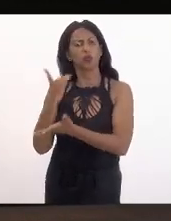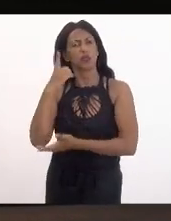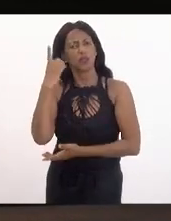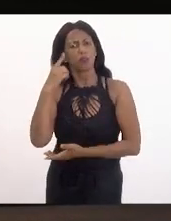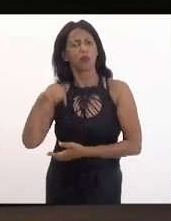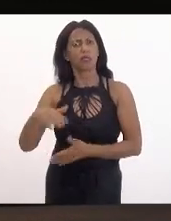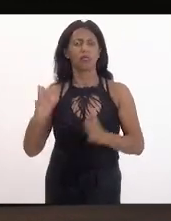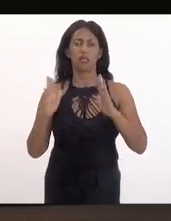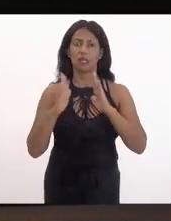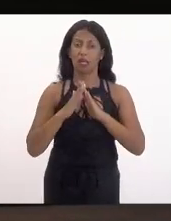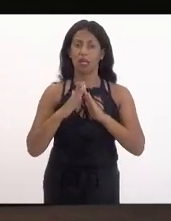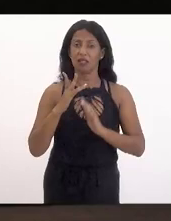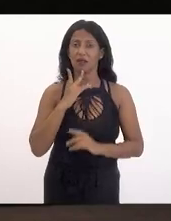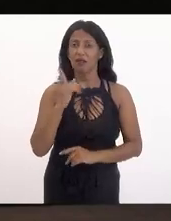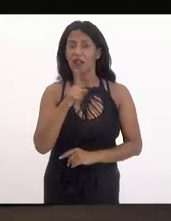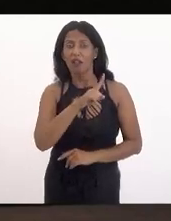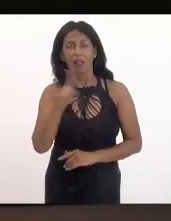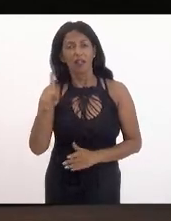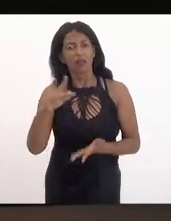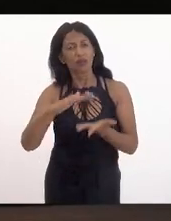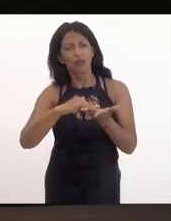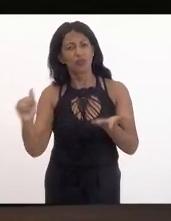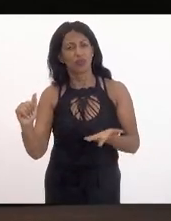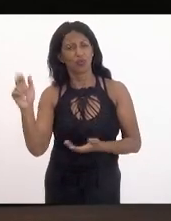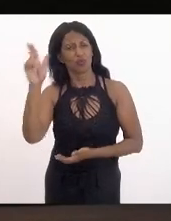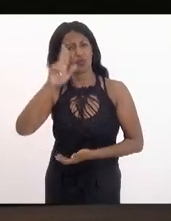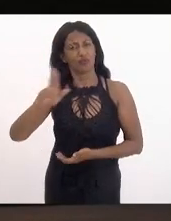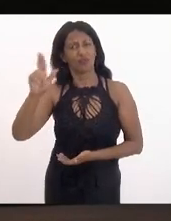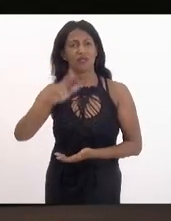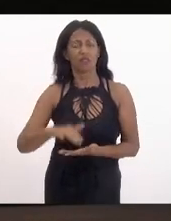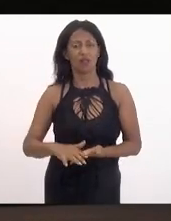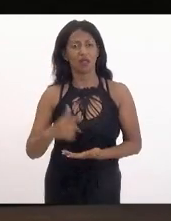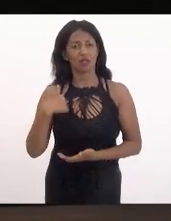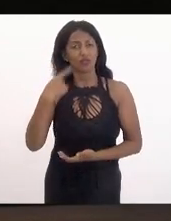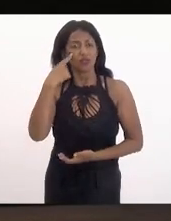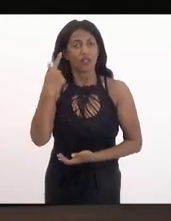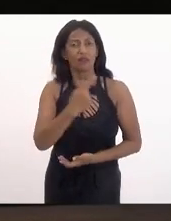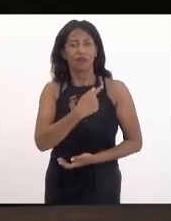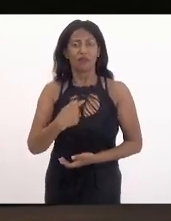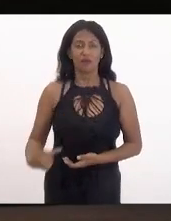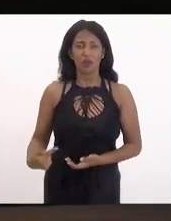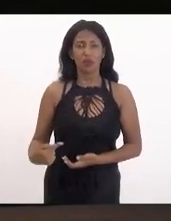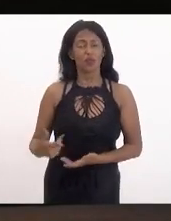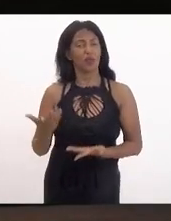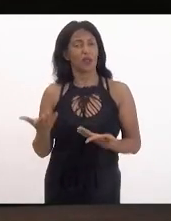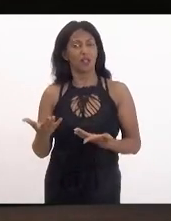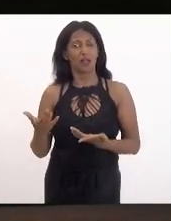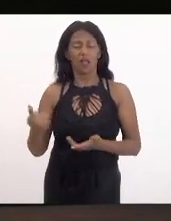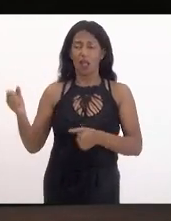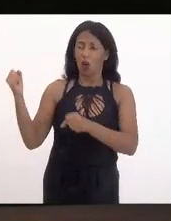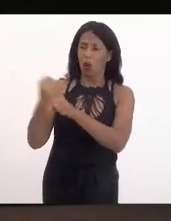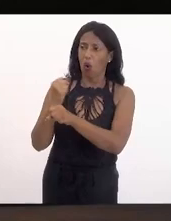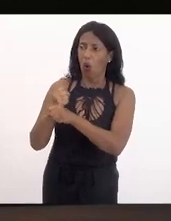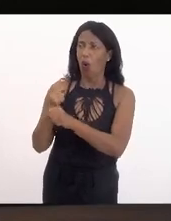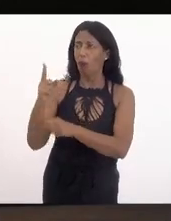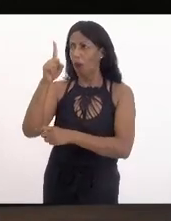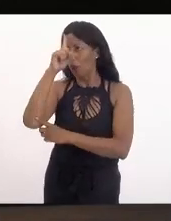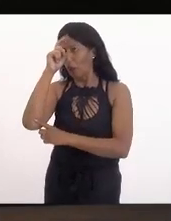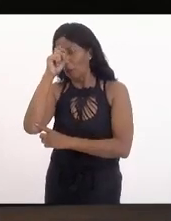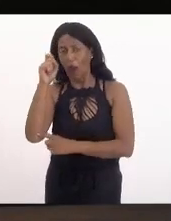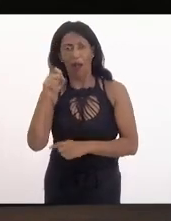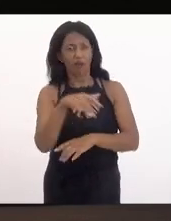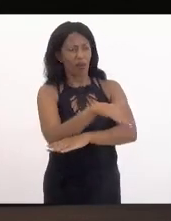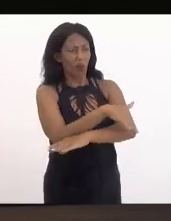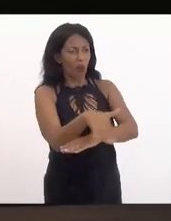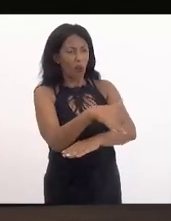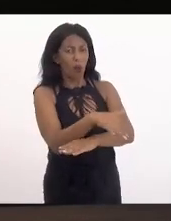na sua casa para poder dizer não se extinguem Universidade Então já viu o governador com seu Hospital construir estrada já